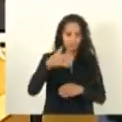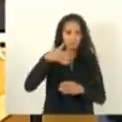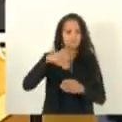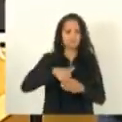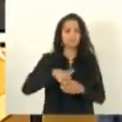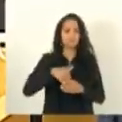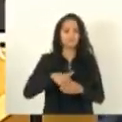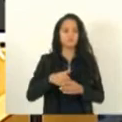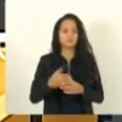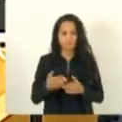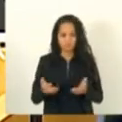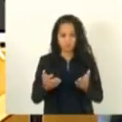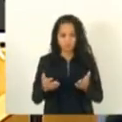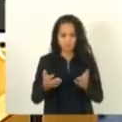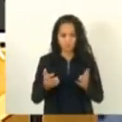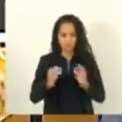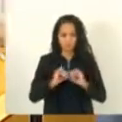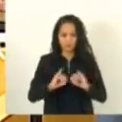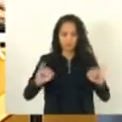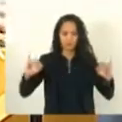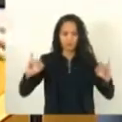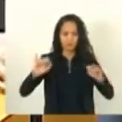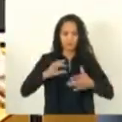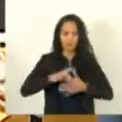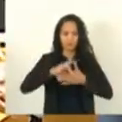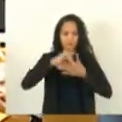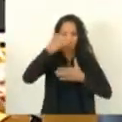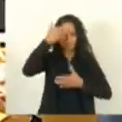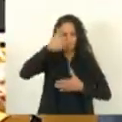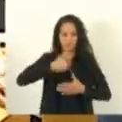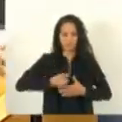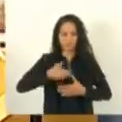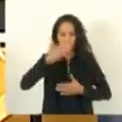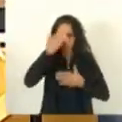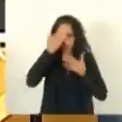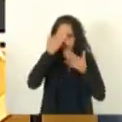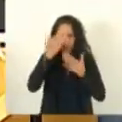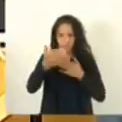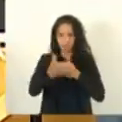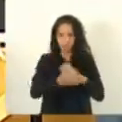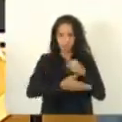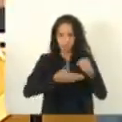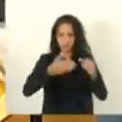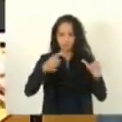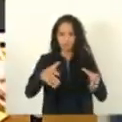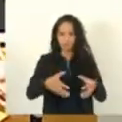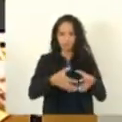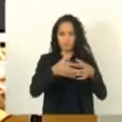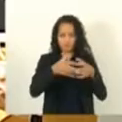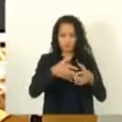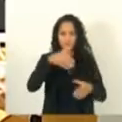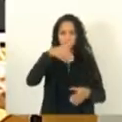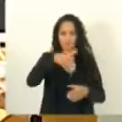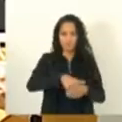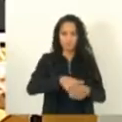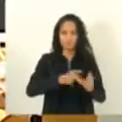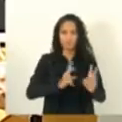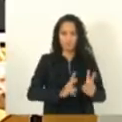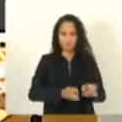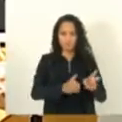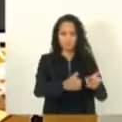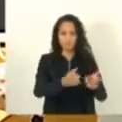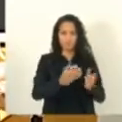votos, eu também, como líder, quero agradecer a base que votou pela manutenção do veto, por vício